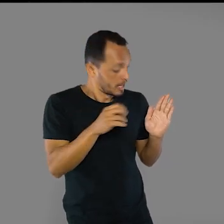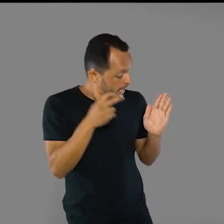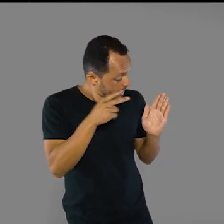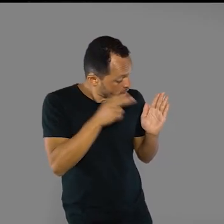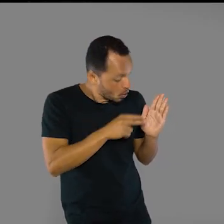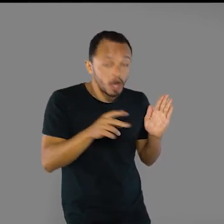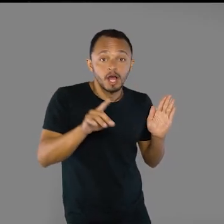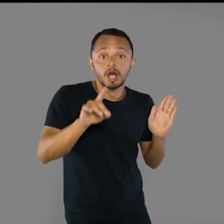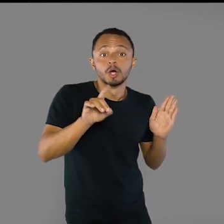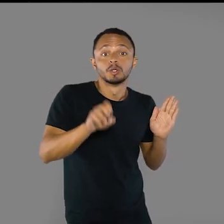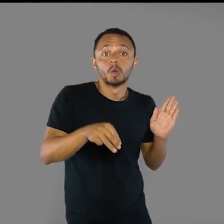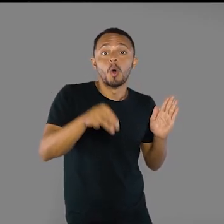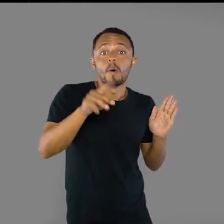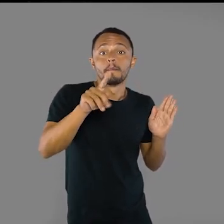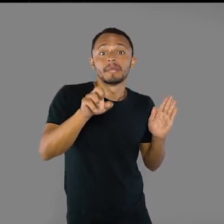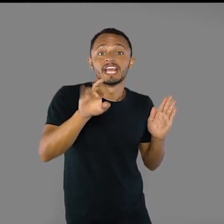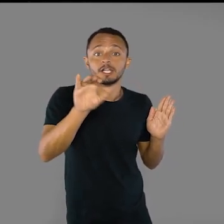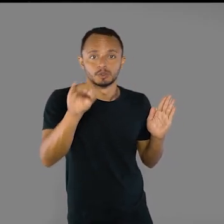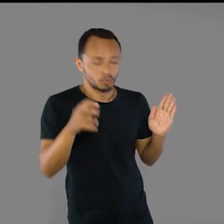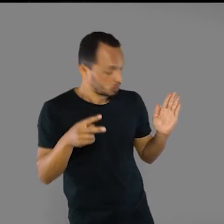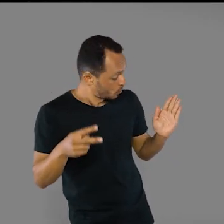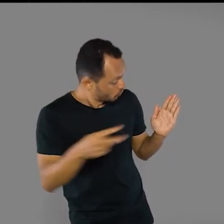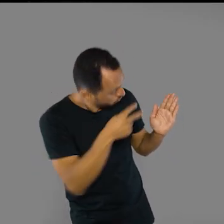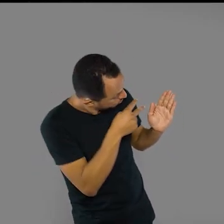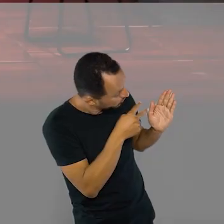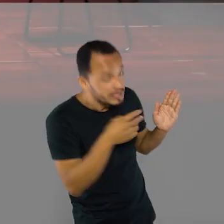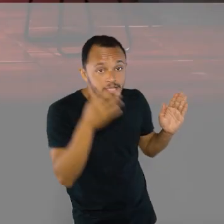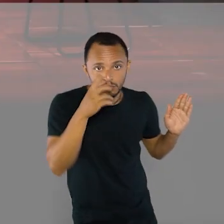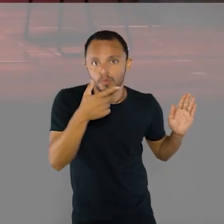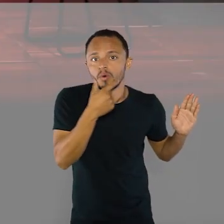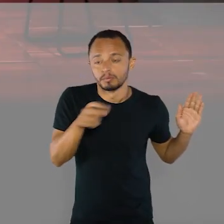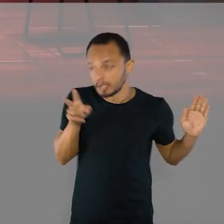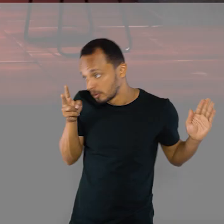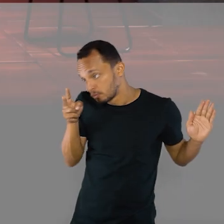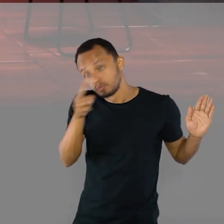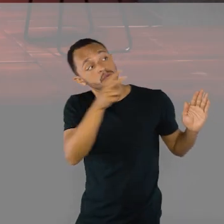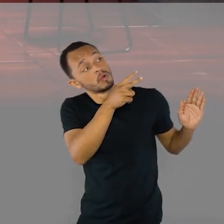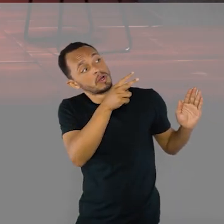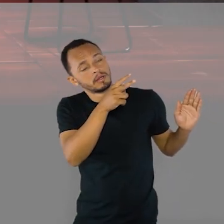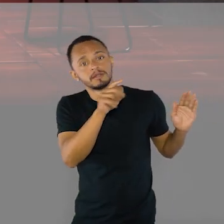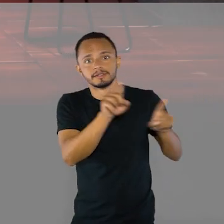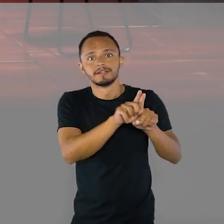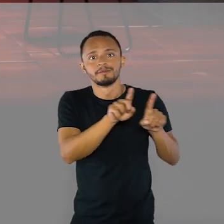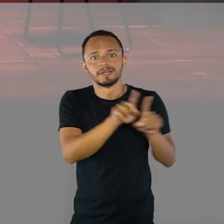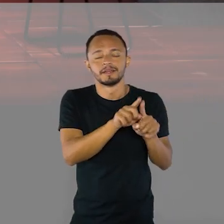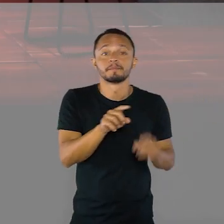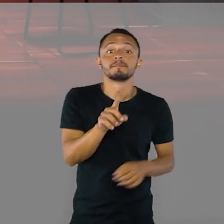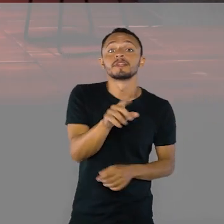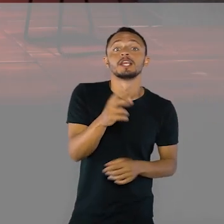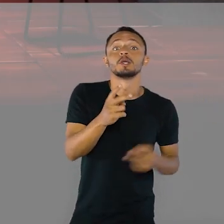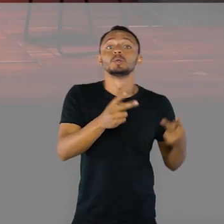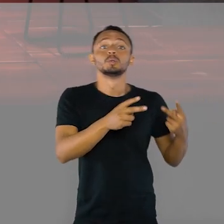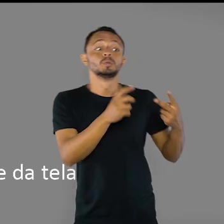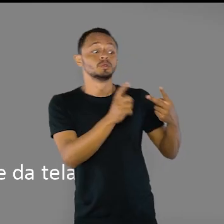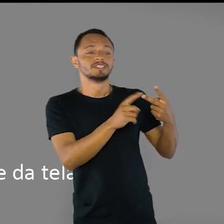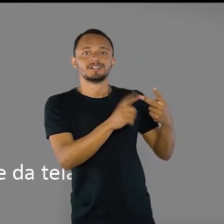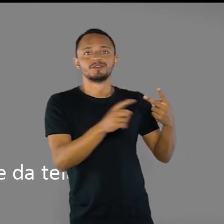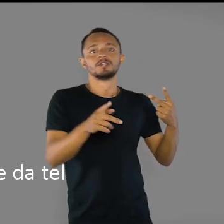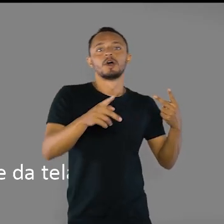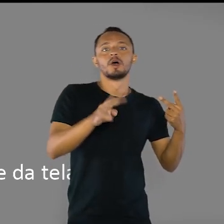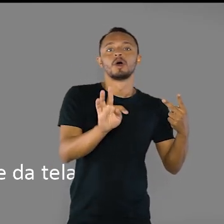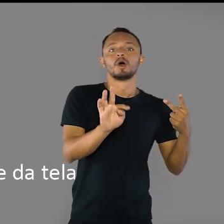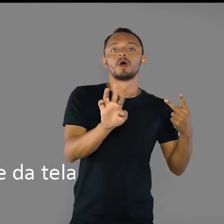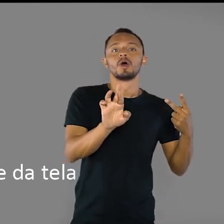que nós olhamos para Dom Pedro também. Pode virar. Em segundo lugar está o tropeiro, essa figura